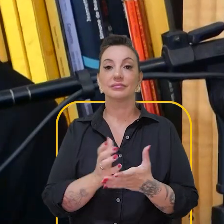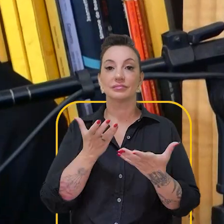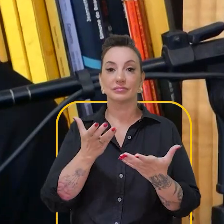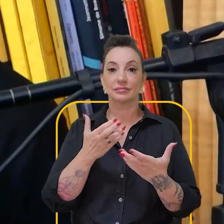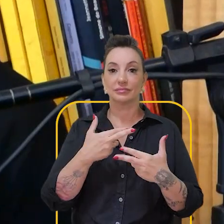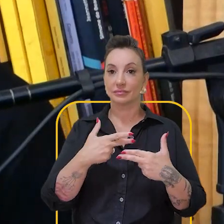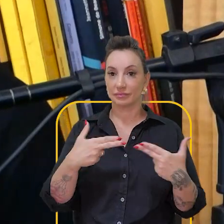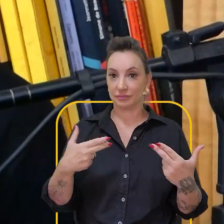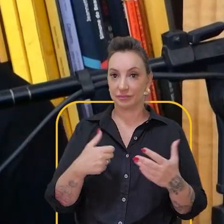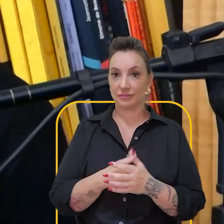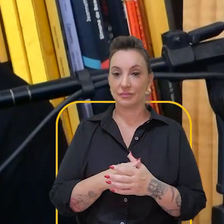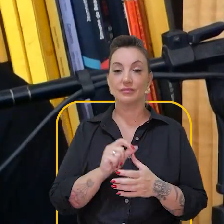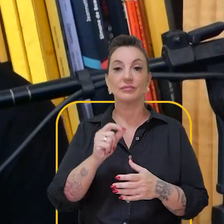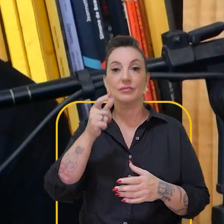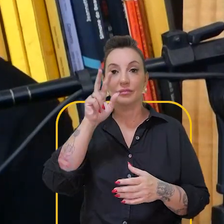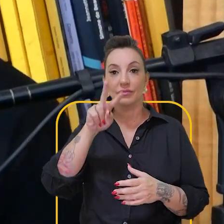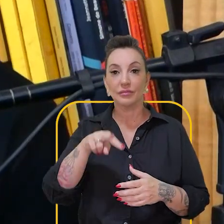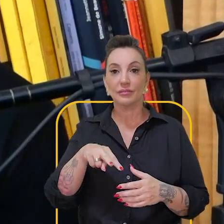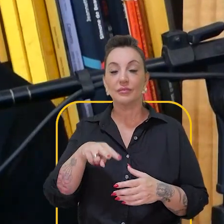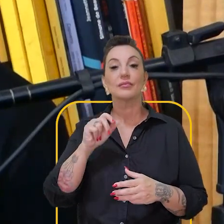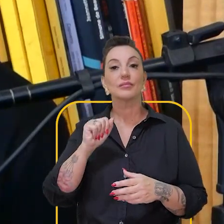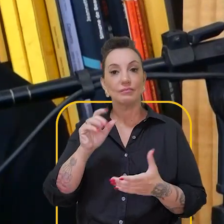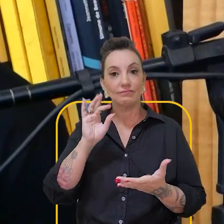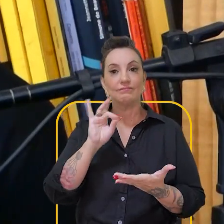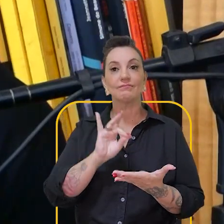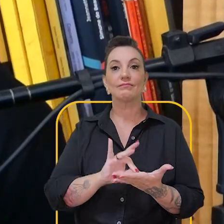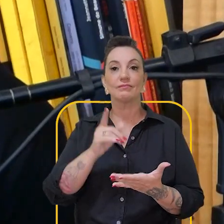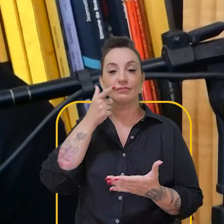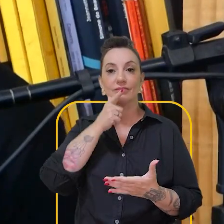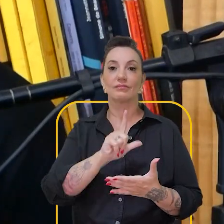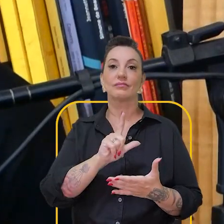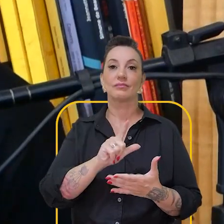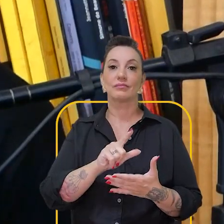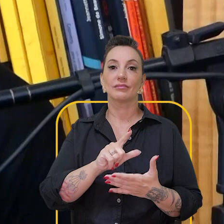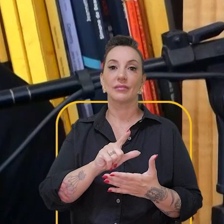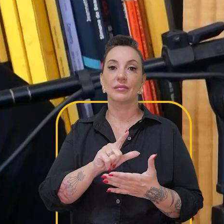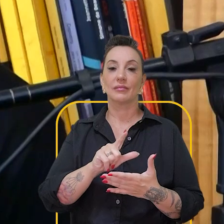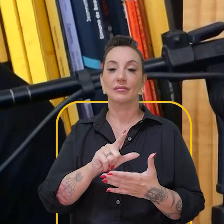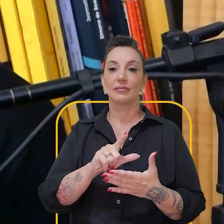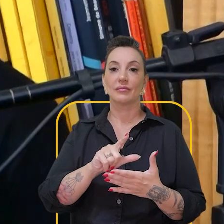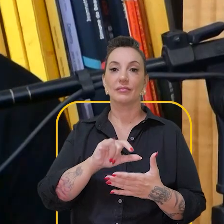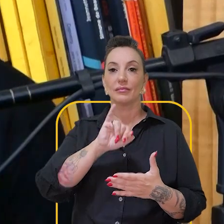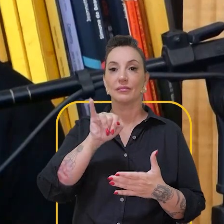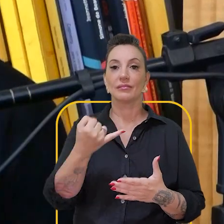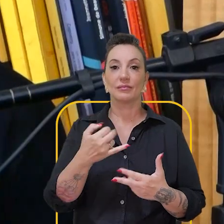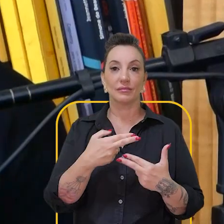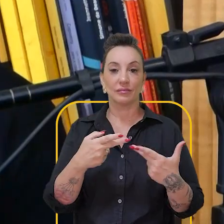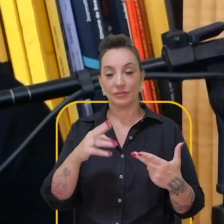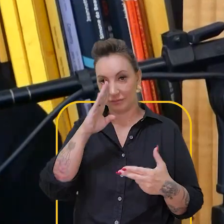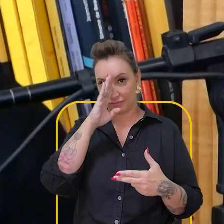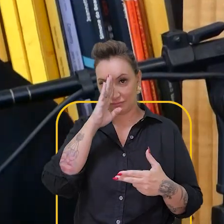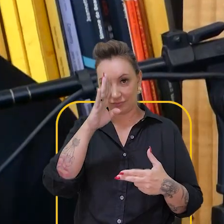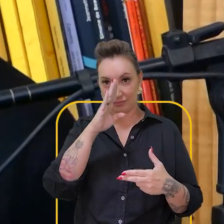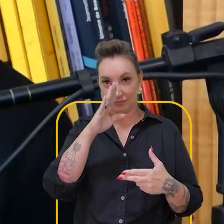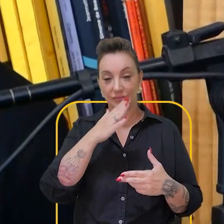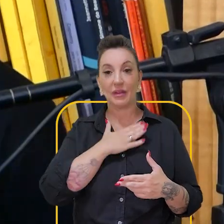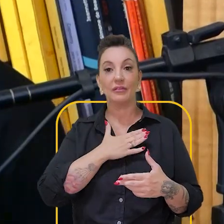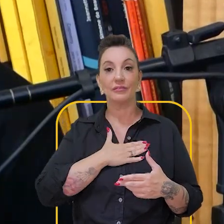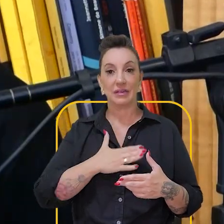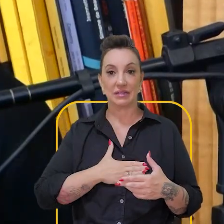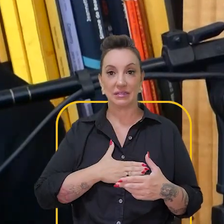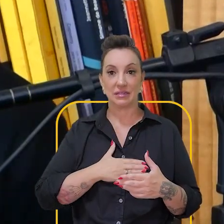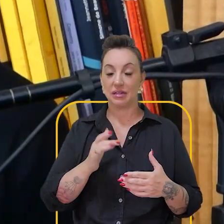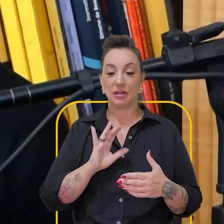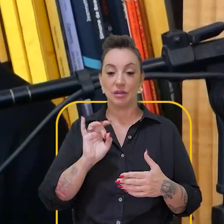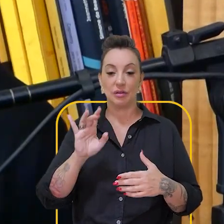sempre quis passar algo que quem lesse pudesse realmente eh tirar um proveito principalmente na parte